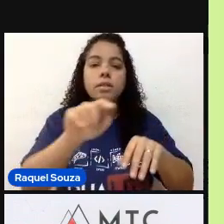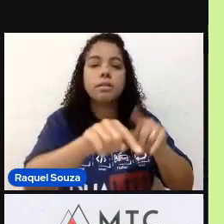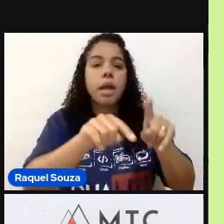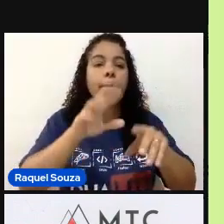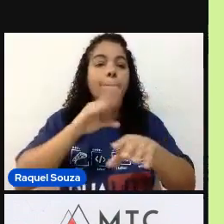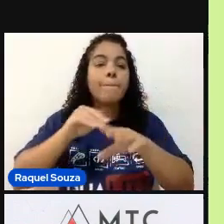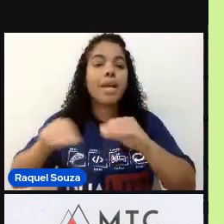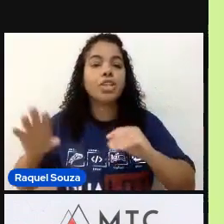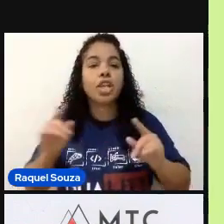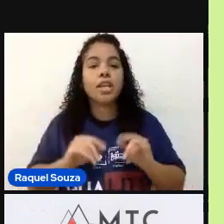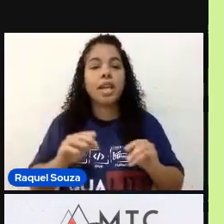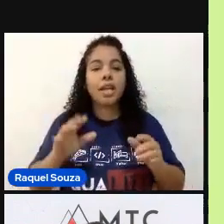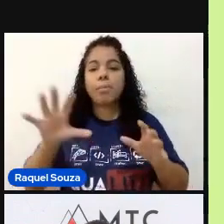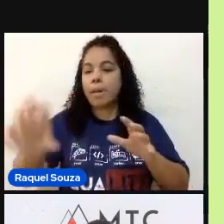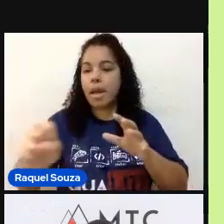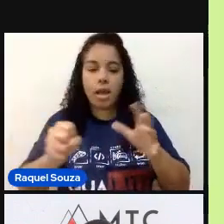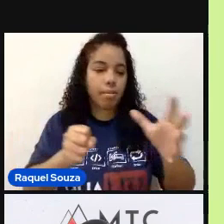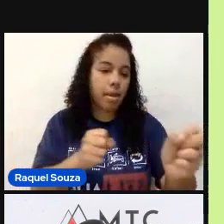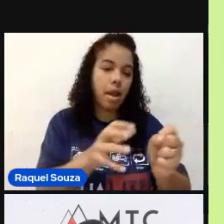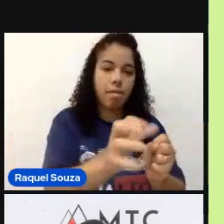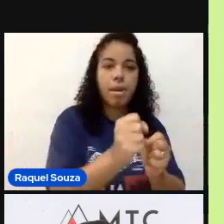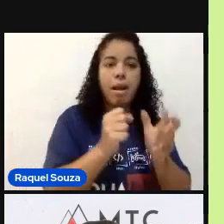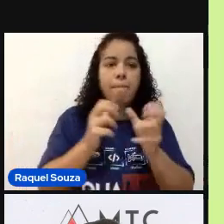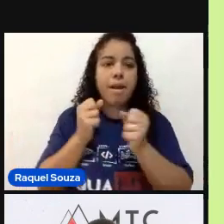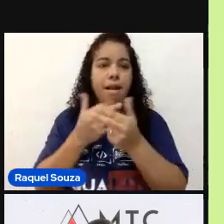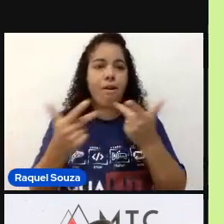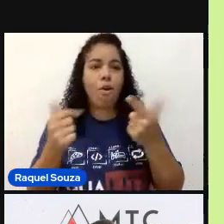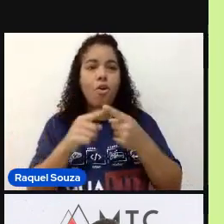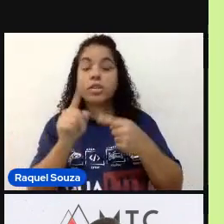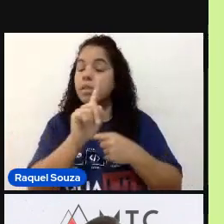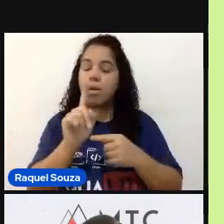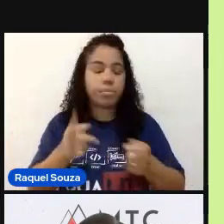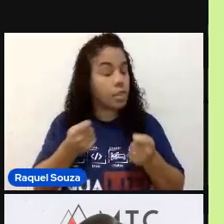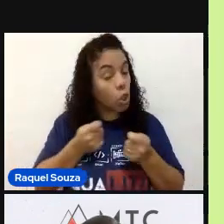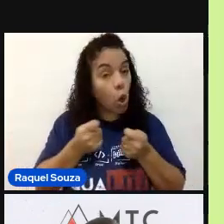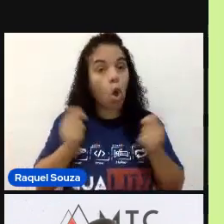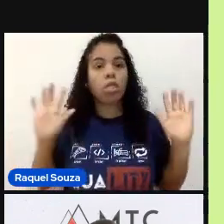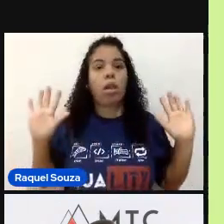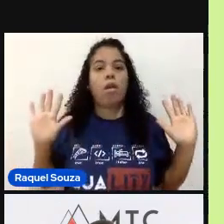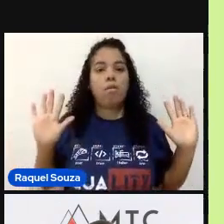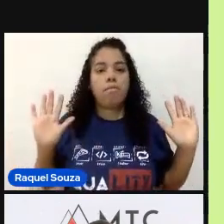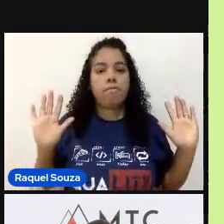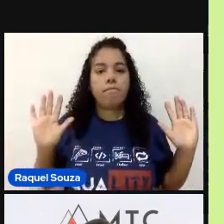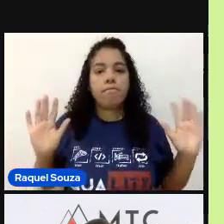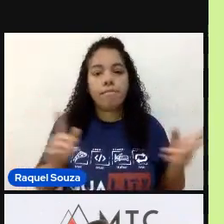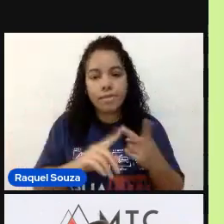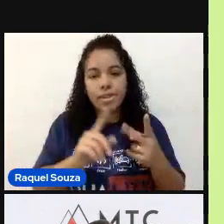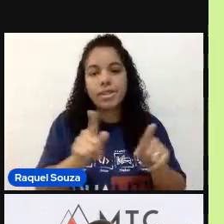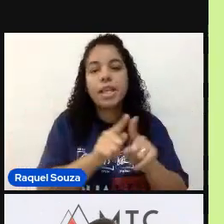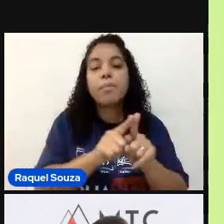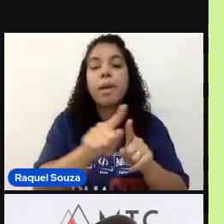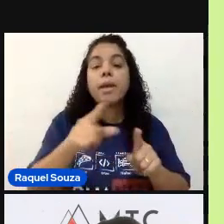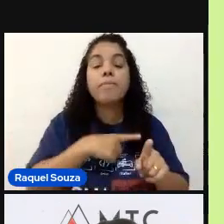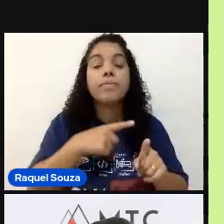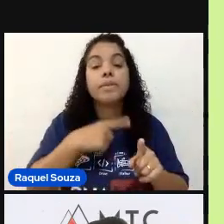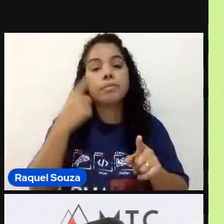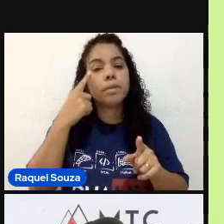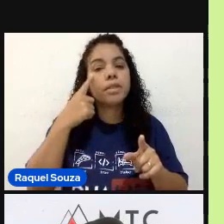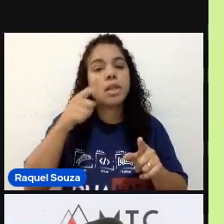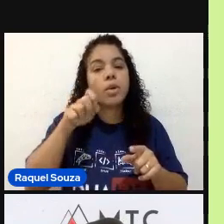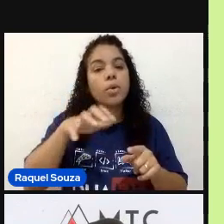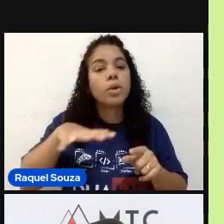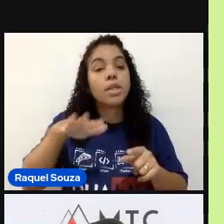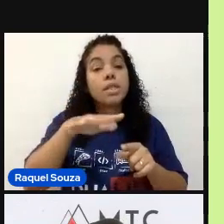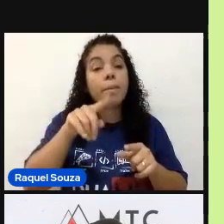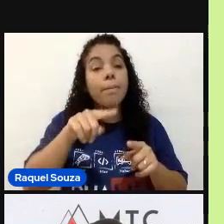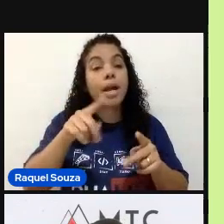mexendo, quero tocar em tudo, quero estar pegando nas coisas. Você tem que aprender a controlar isso também. Julgar quanto espaço tem que dar às